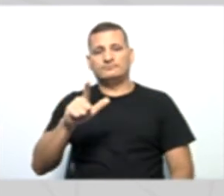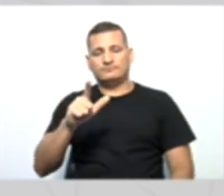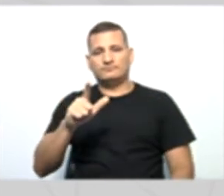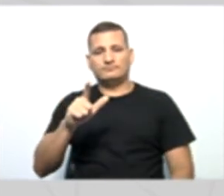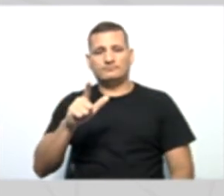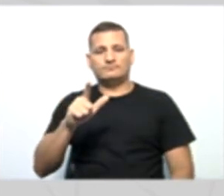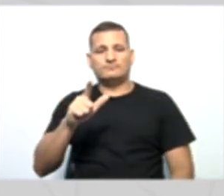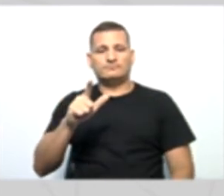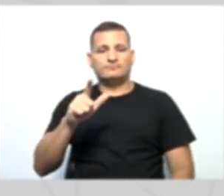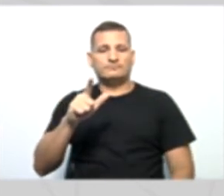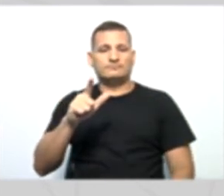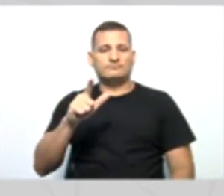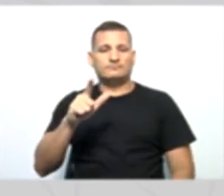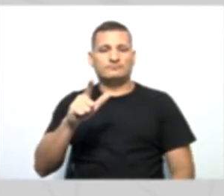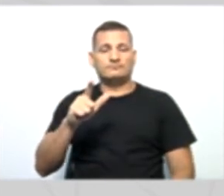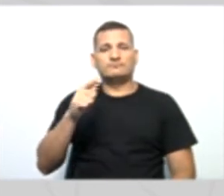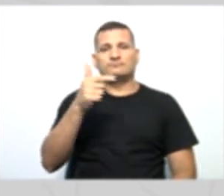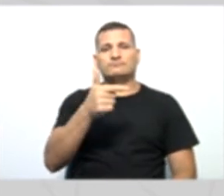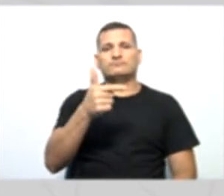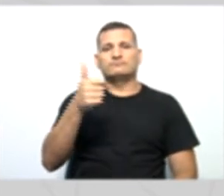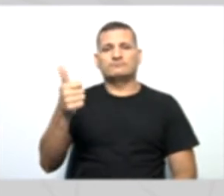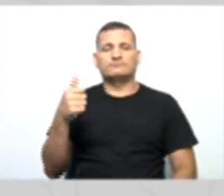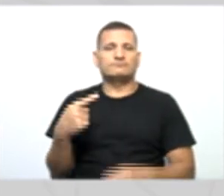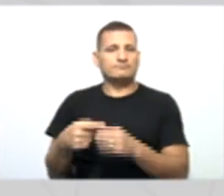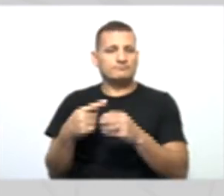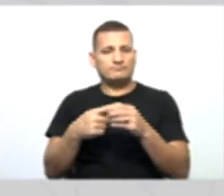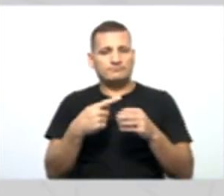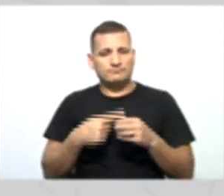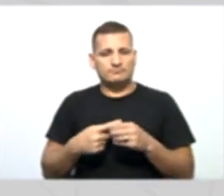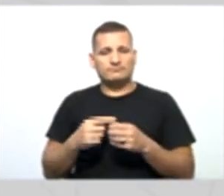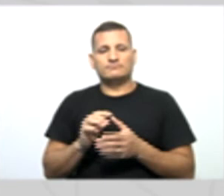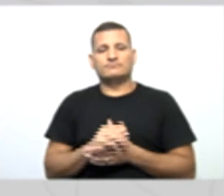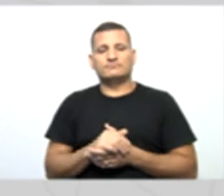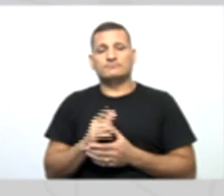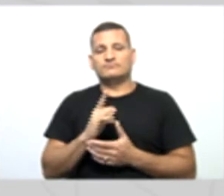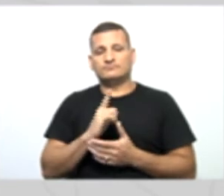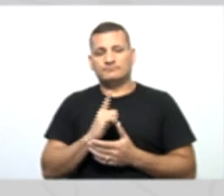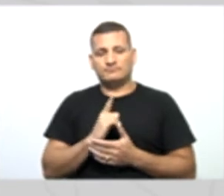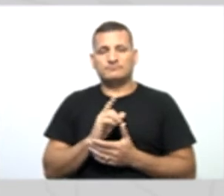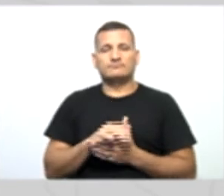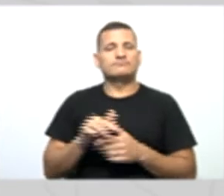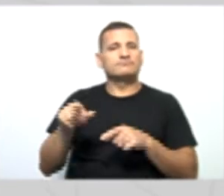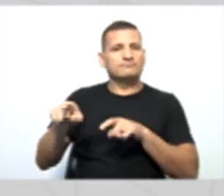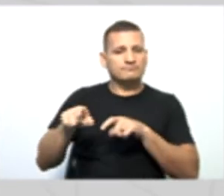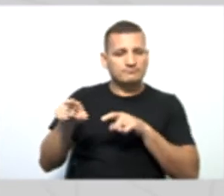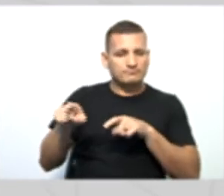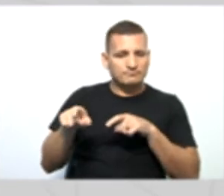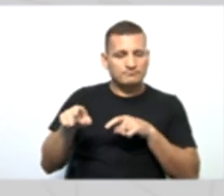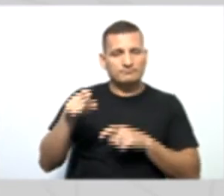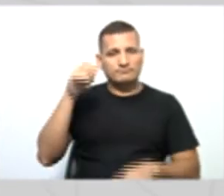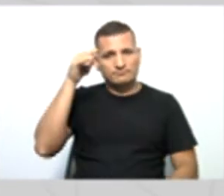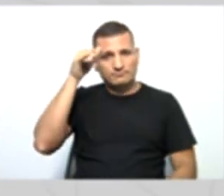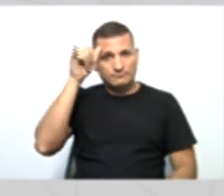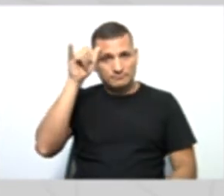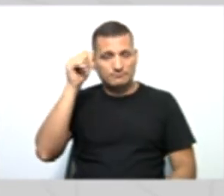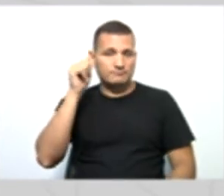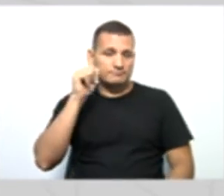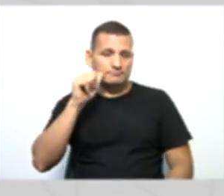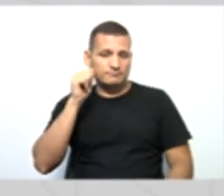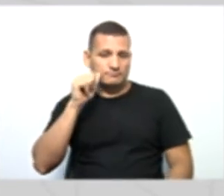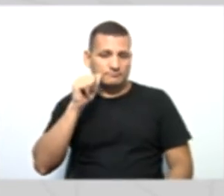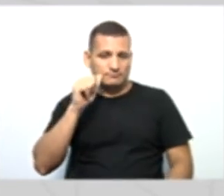até agora, né? 21 municípios. Então a gente tem aqui um ambiente de fazenda, com uma vaca,